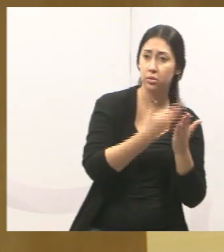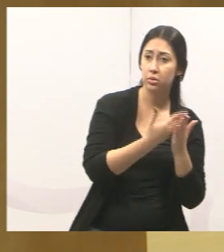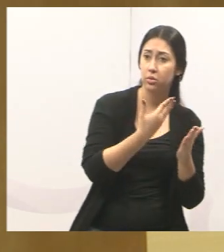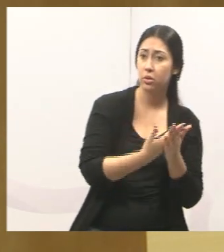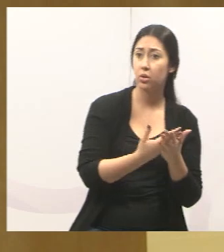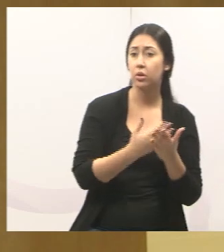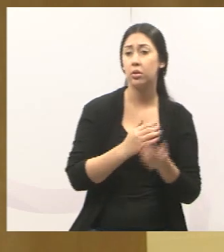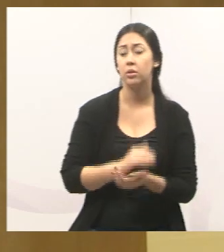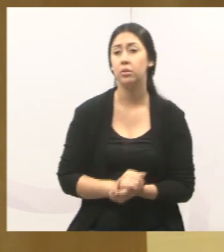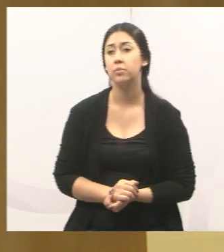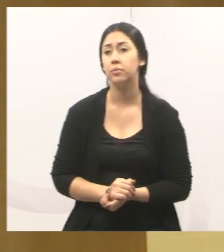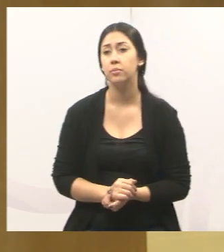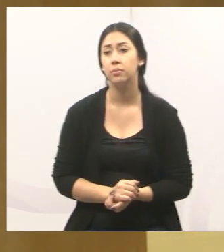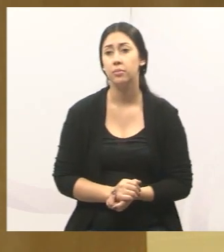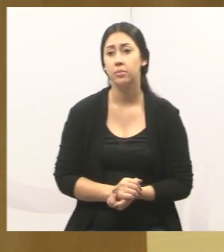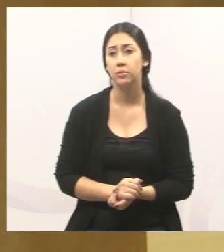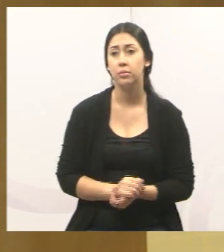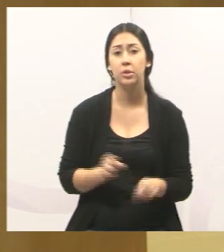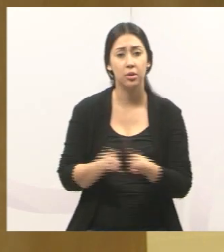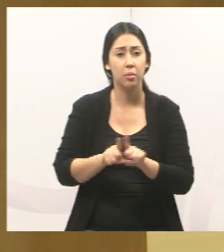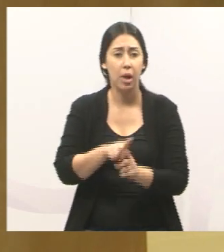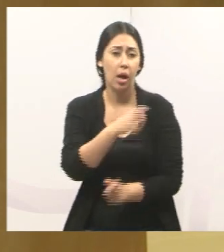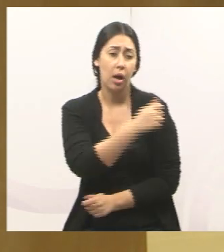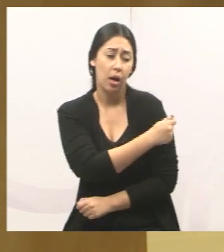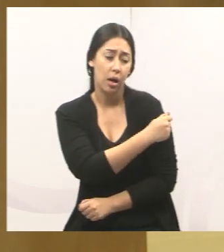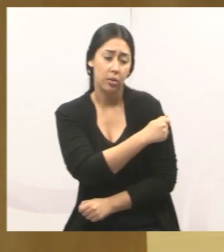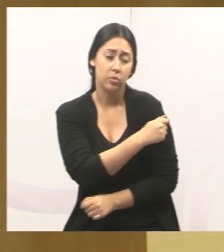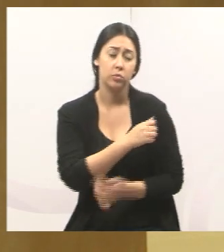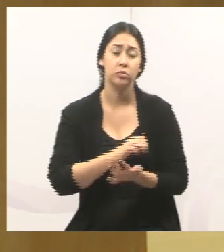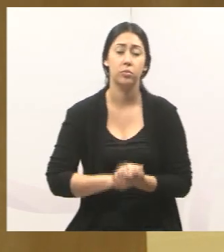ser humano, no caso alunos e estudantes,